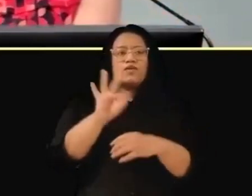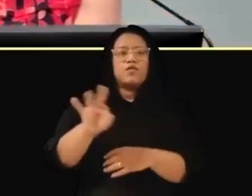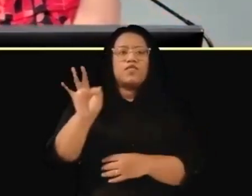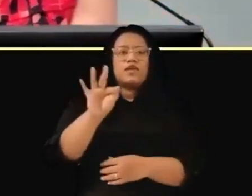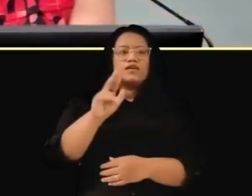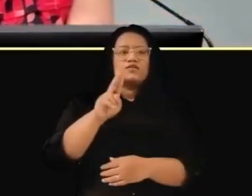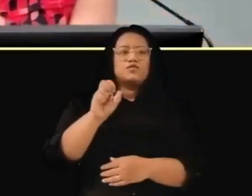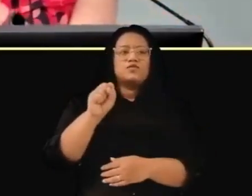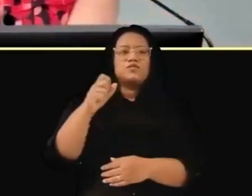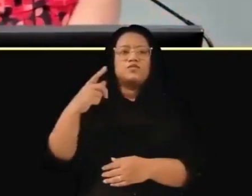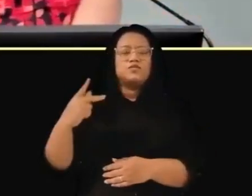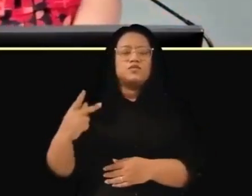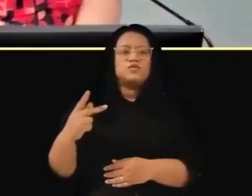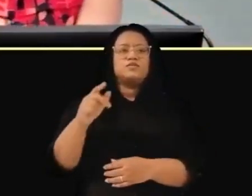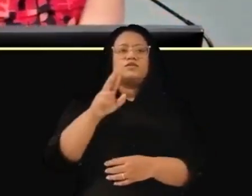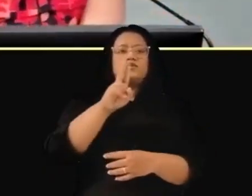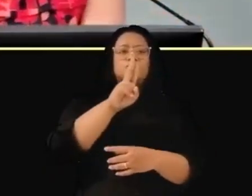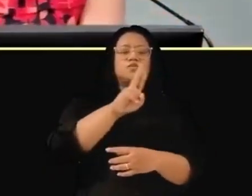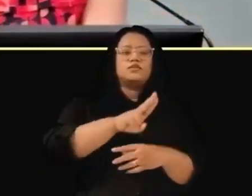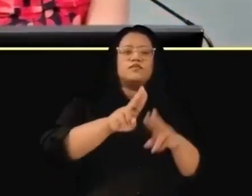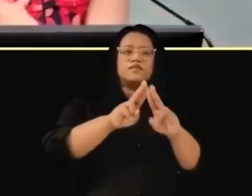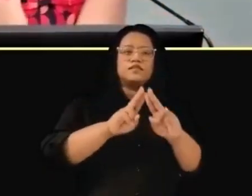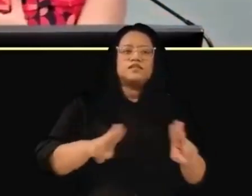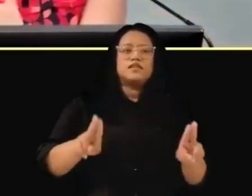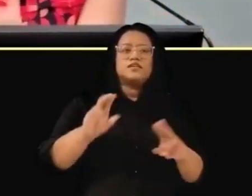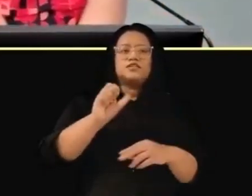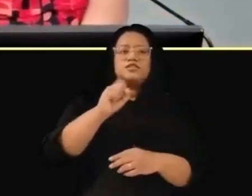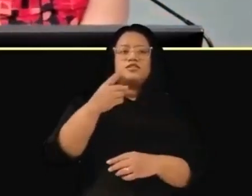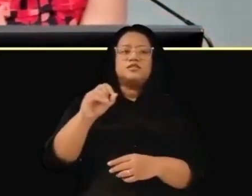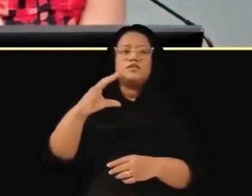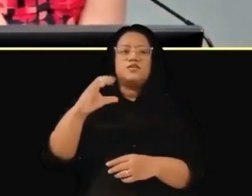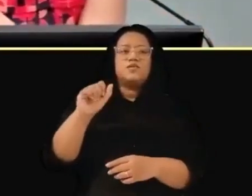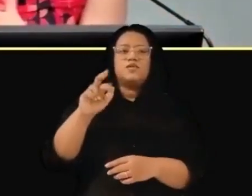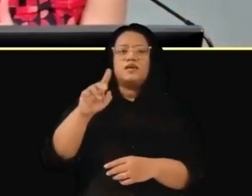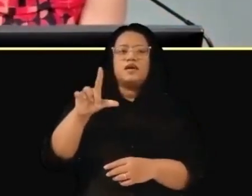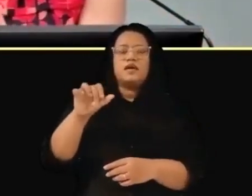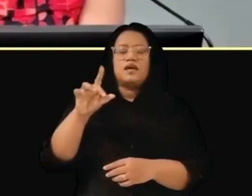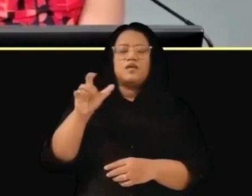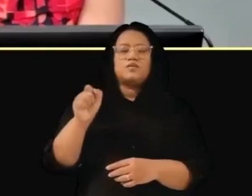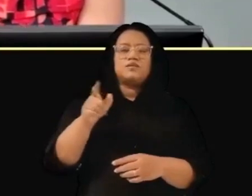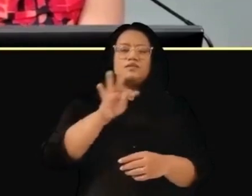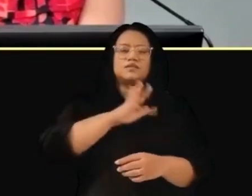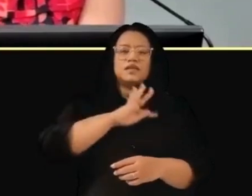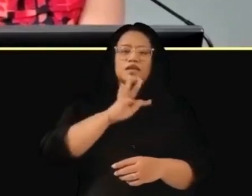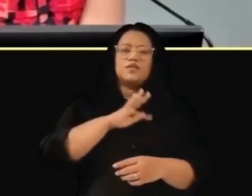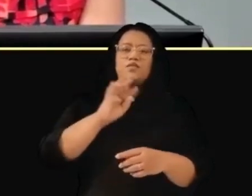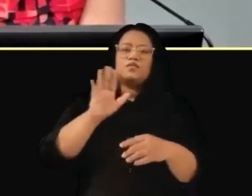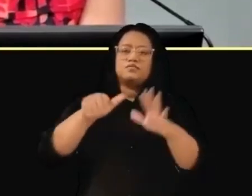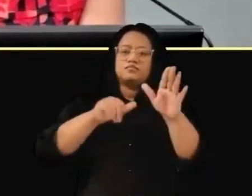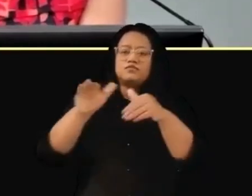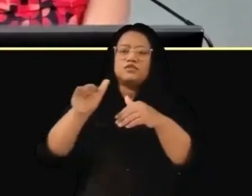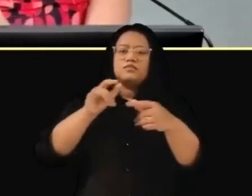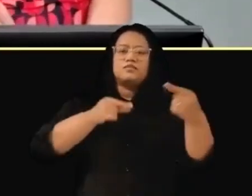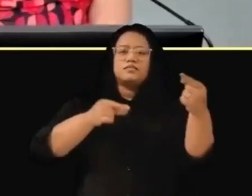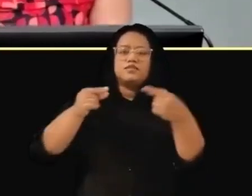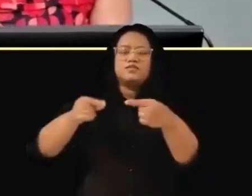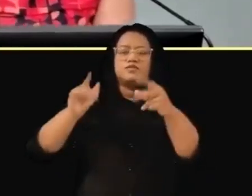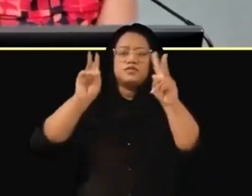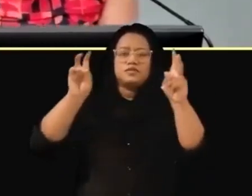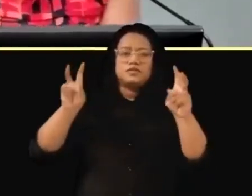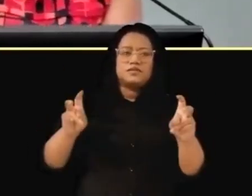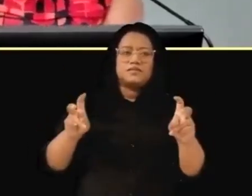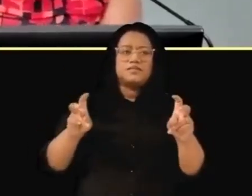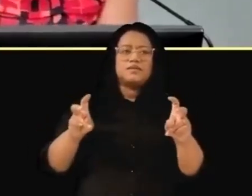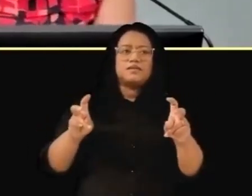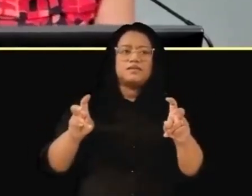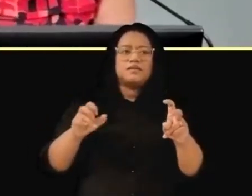a Universidade de São Carlos deve reunir também seus técnicos, que também vão discutir essas questões. Muito provavelmente